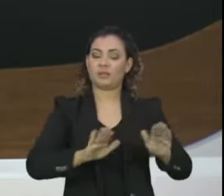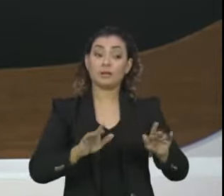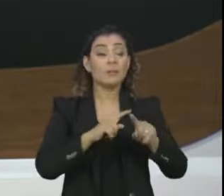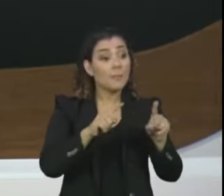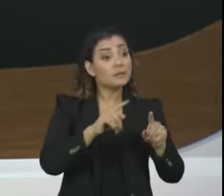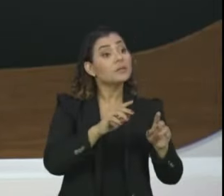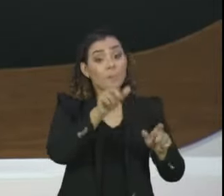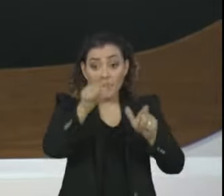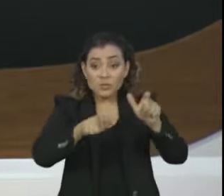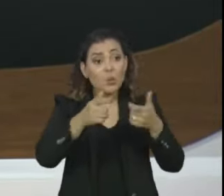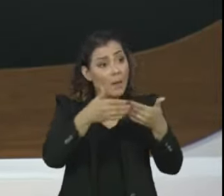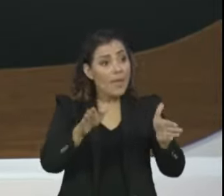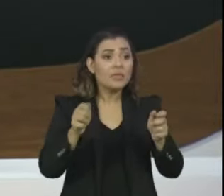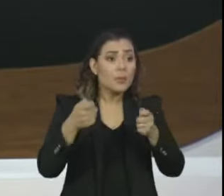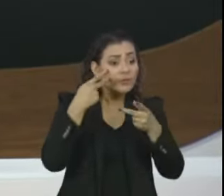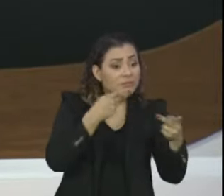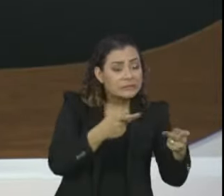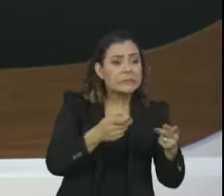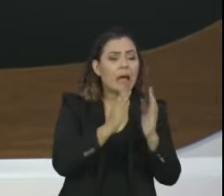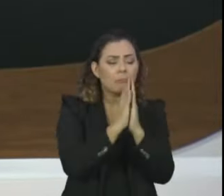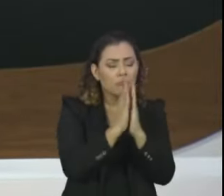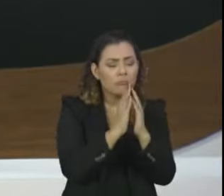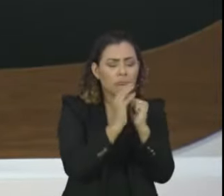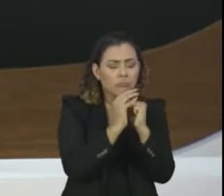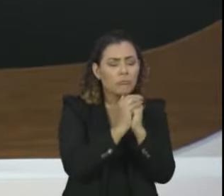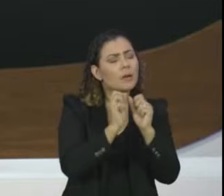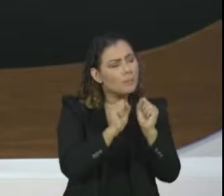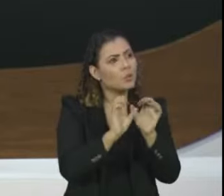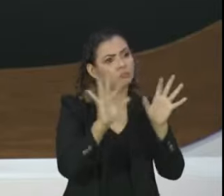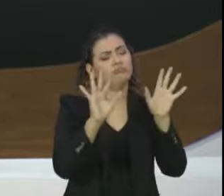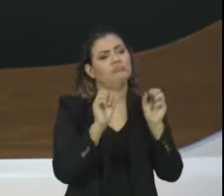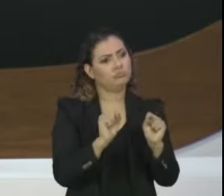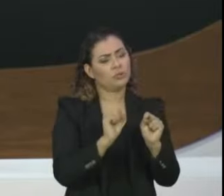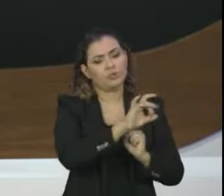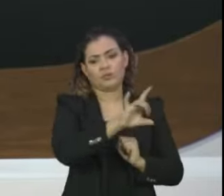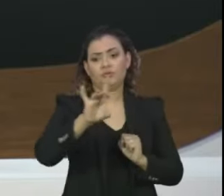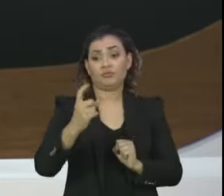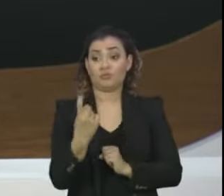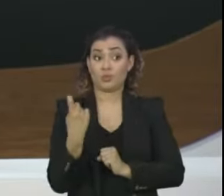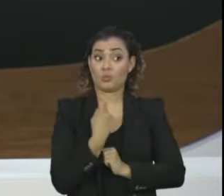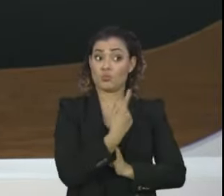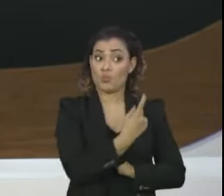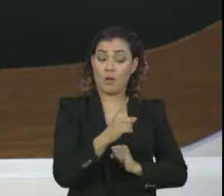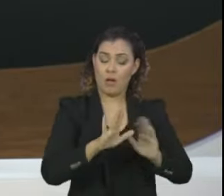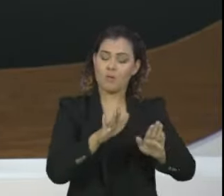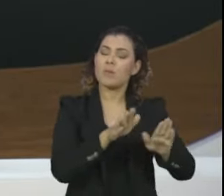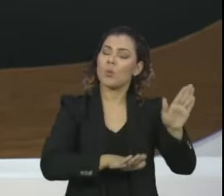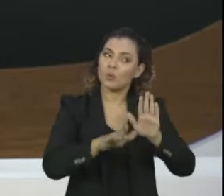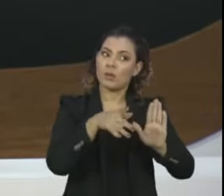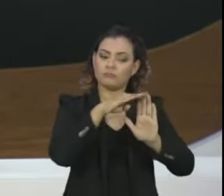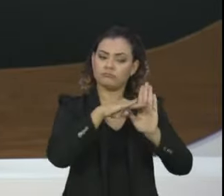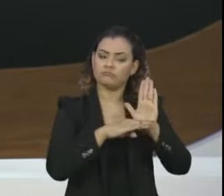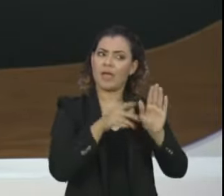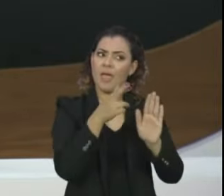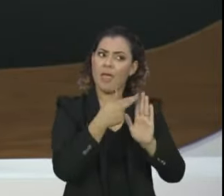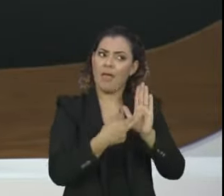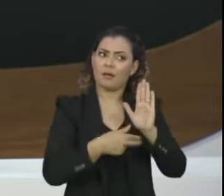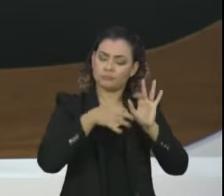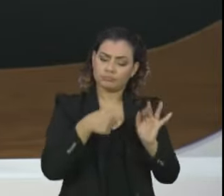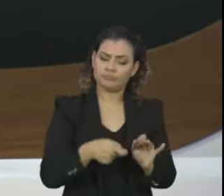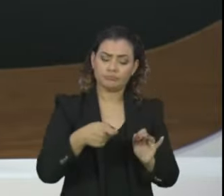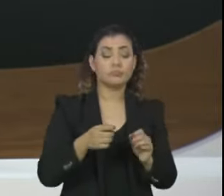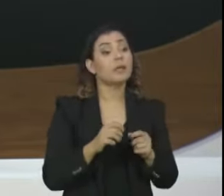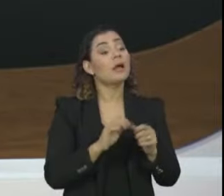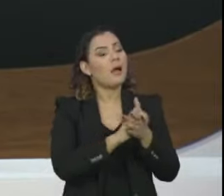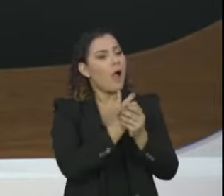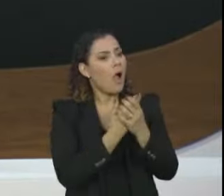mas que isso é se pudesse ir às igrejas para fazer as suas orações individualmente com todos os cuidados sanitários é